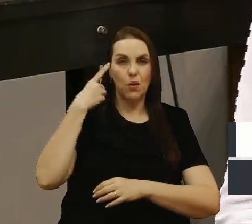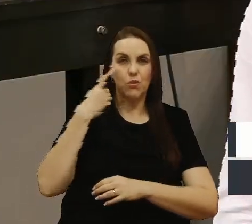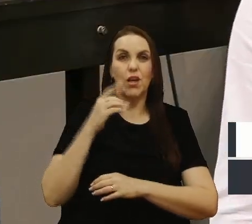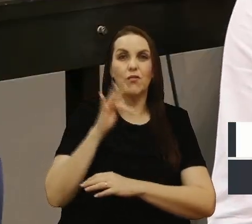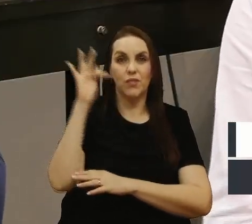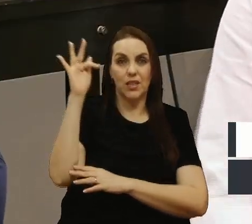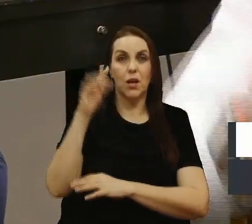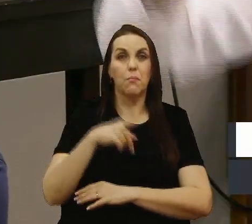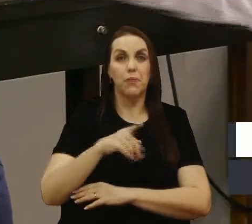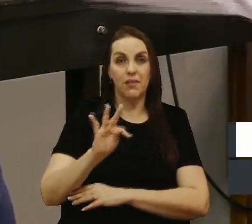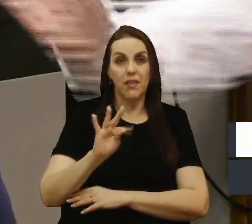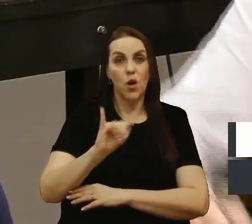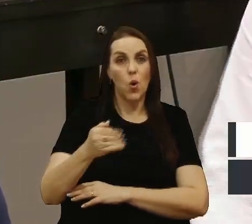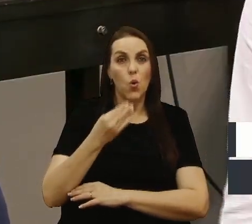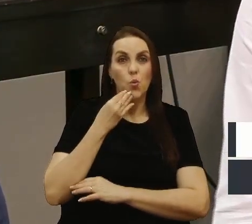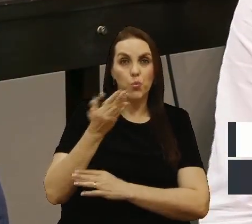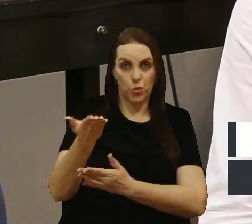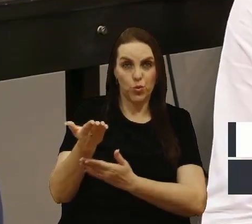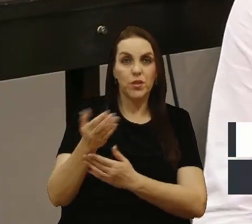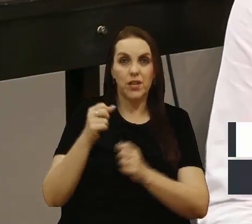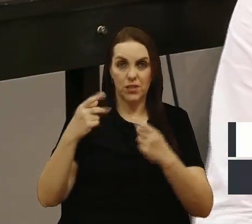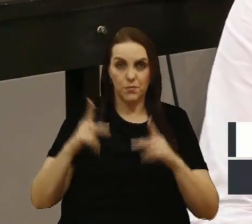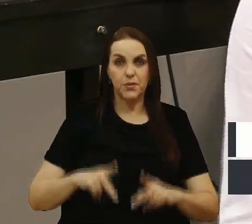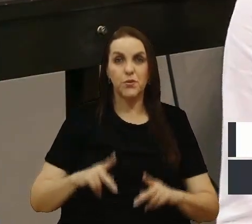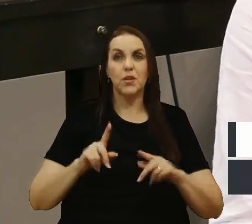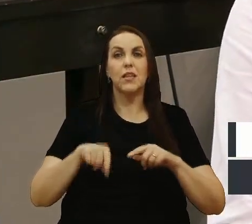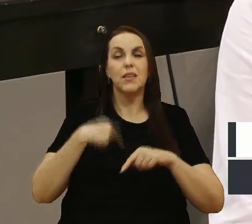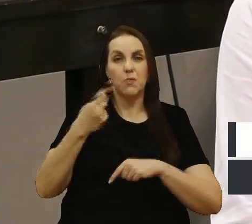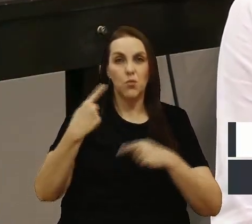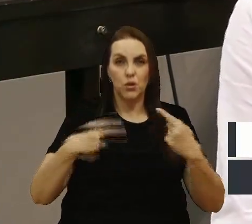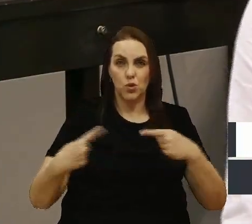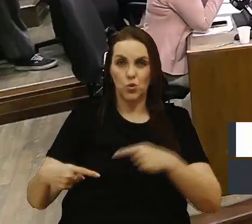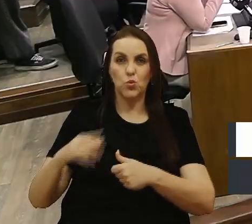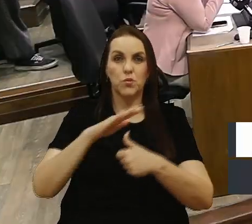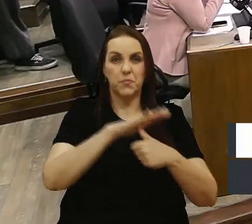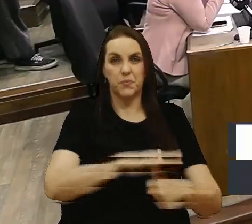essa oportunidade para as pessoas. Depois a gente discute aqui a lei da misoginia. Muito obrigado. Obrigado.